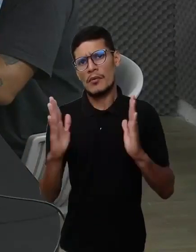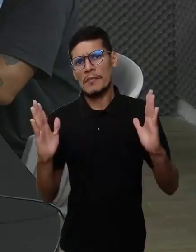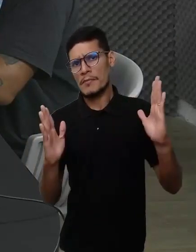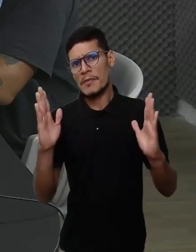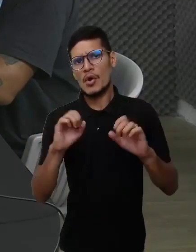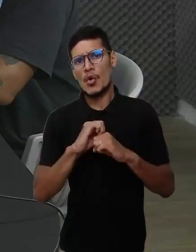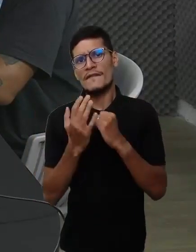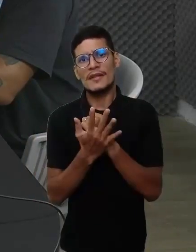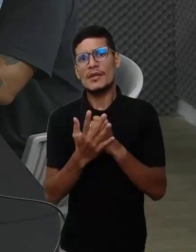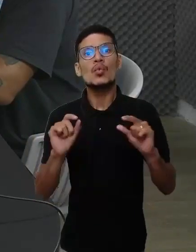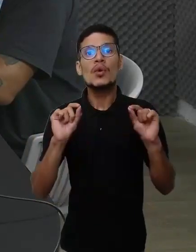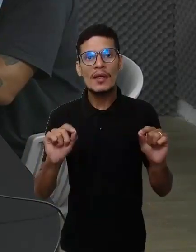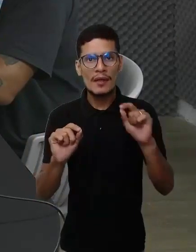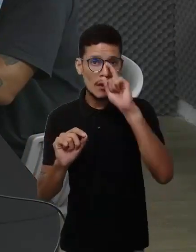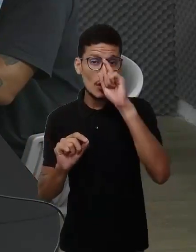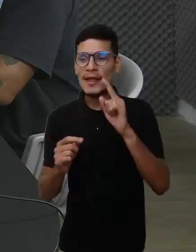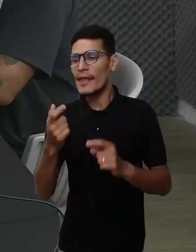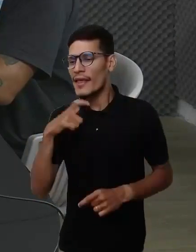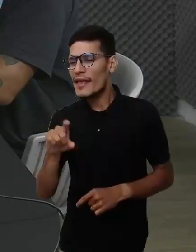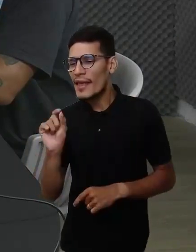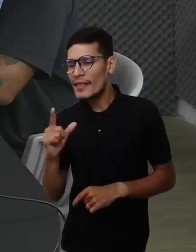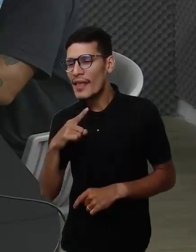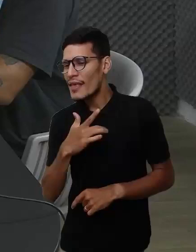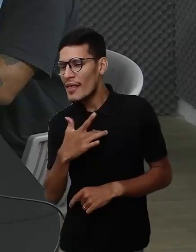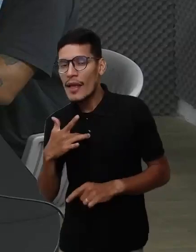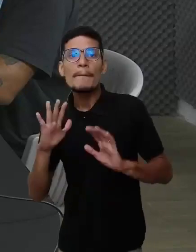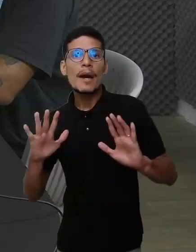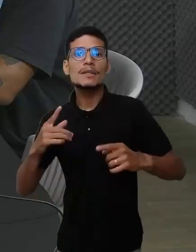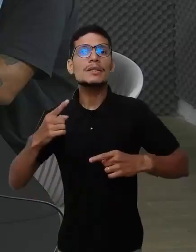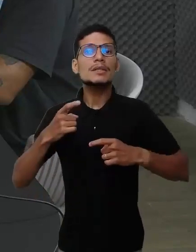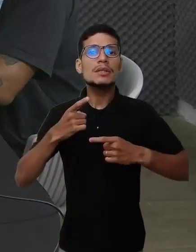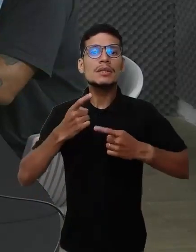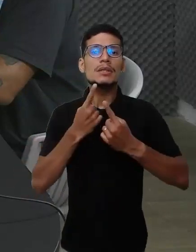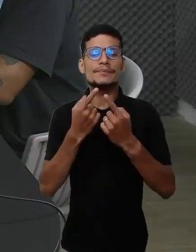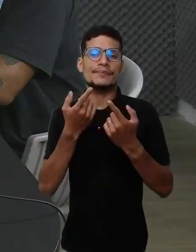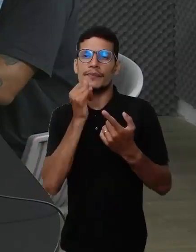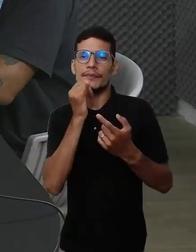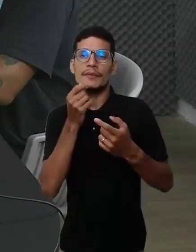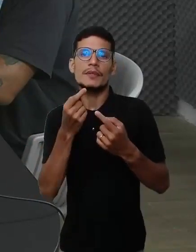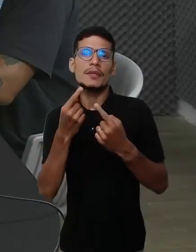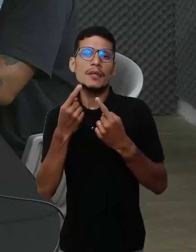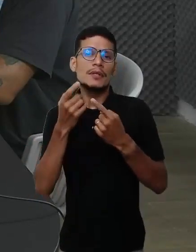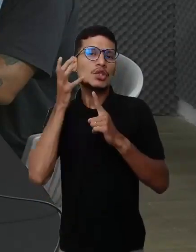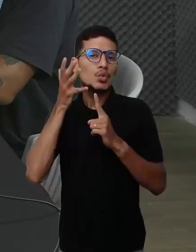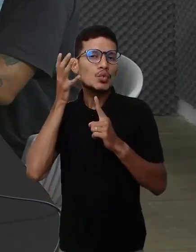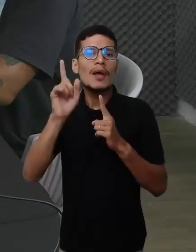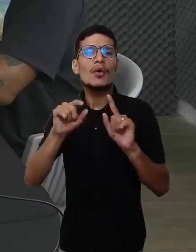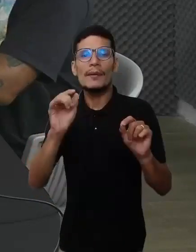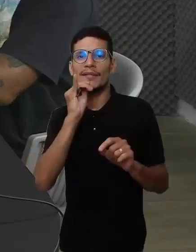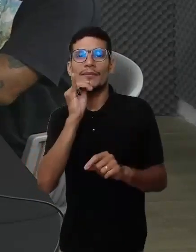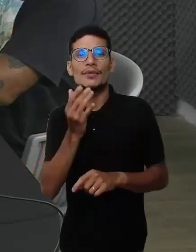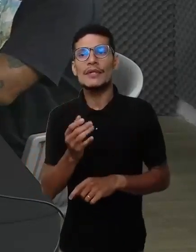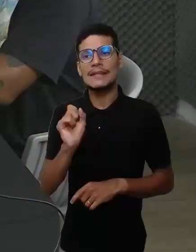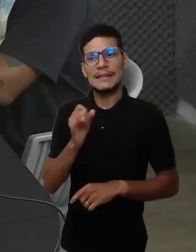faz? Não, quem tem grana, quem vai se organizar, quem tem a saúde. Mas o discurso é: quem tem a saúde melhor não vai ter problema. Né? Mas Quem cuida dos seus